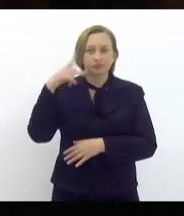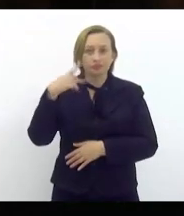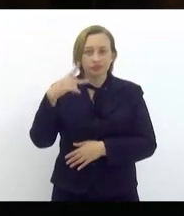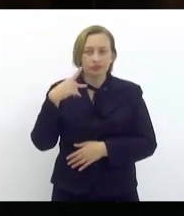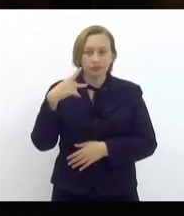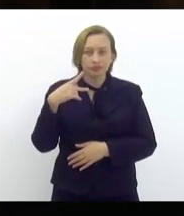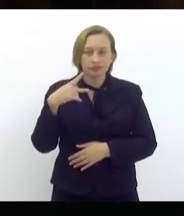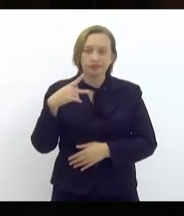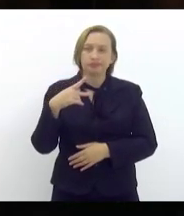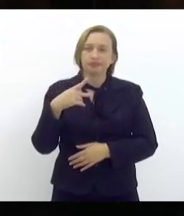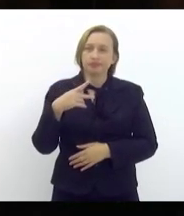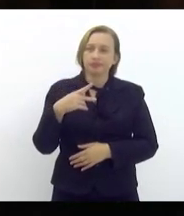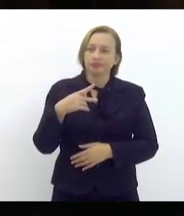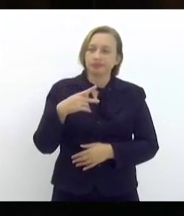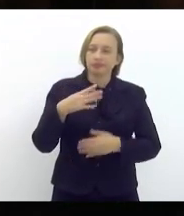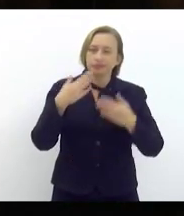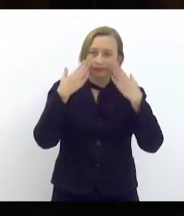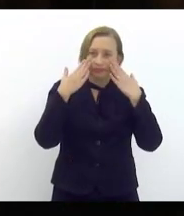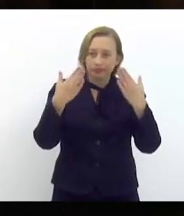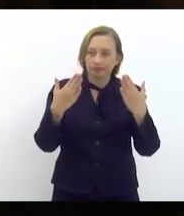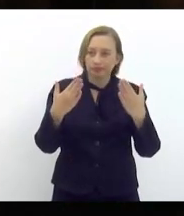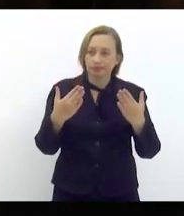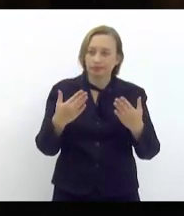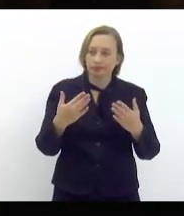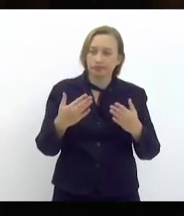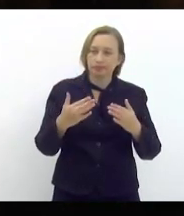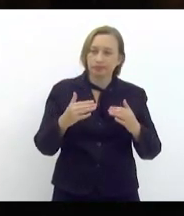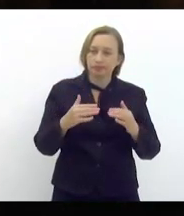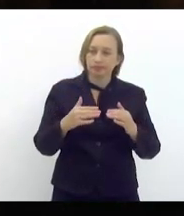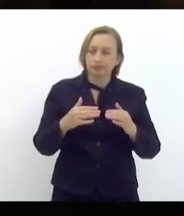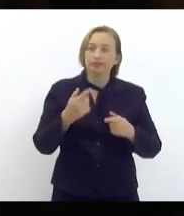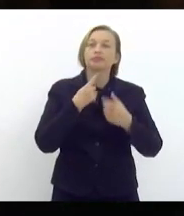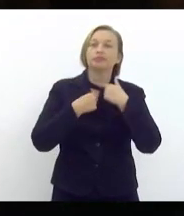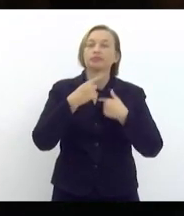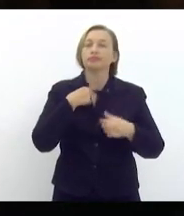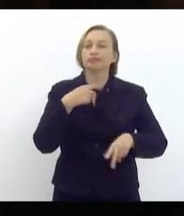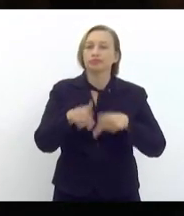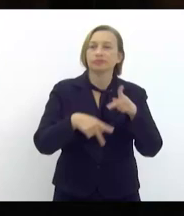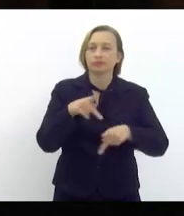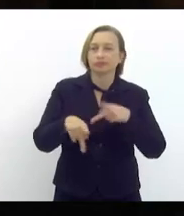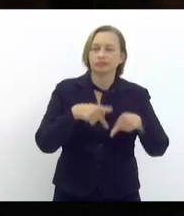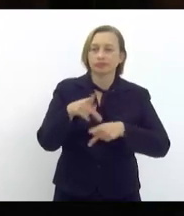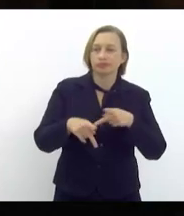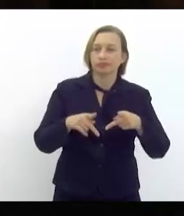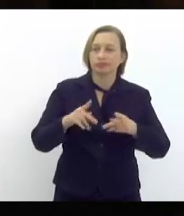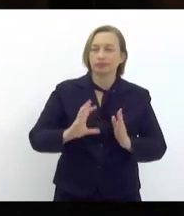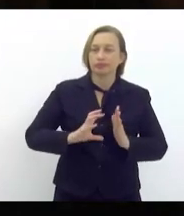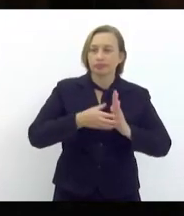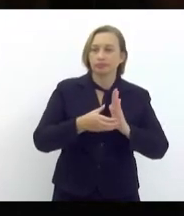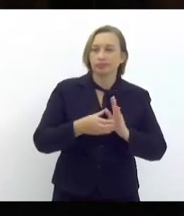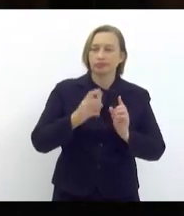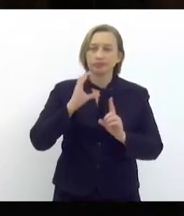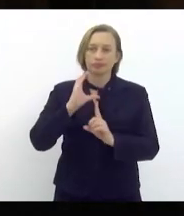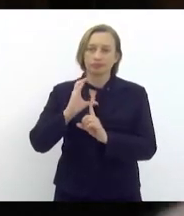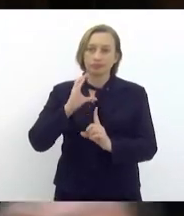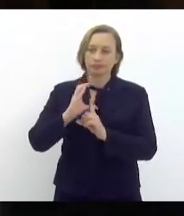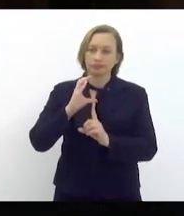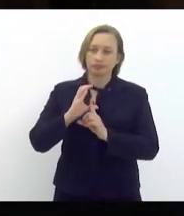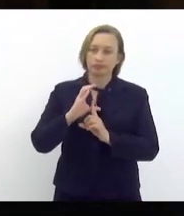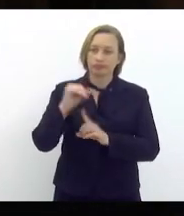são a expressão da vontade soberana do povo fluminense e nesse sentido a bancada do Partido Comunista do Brasil